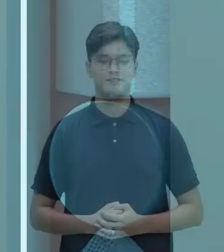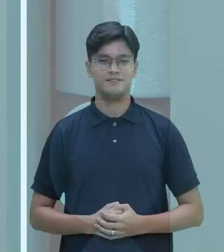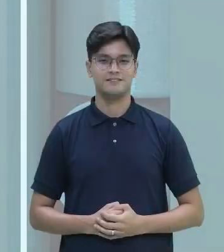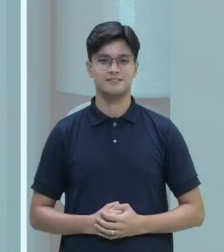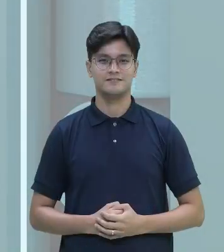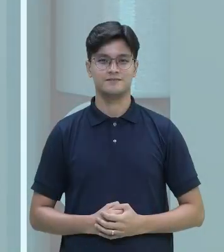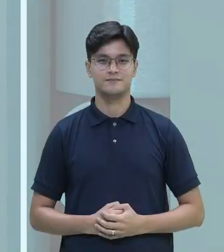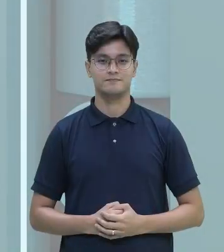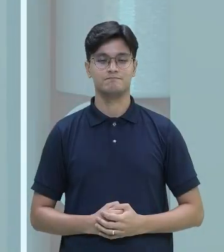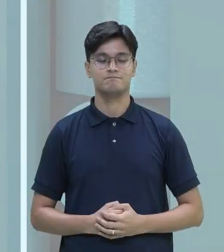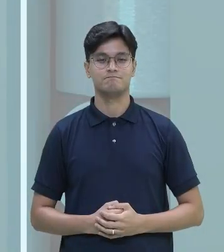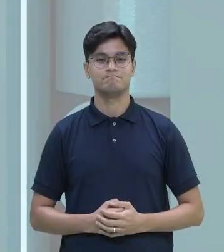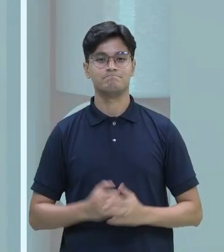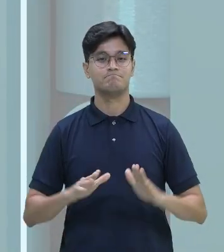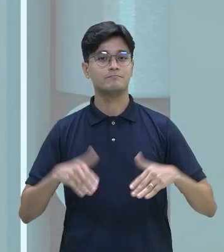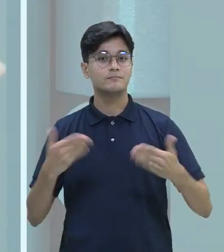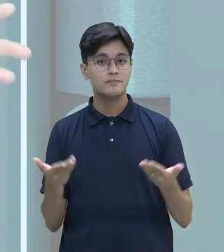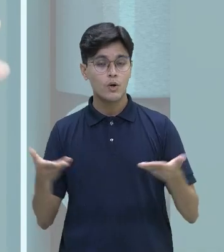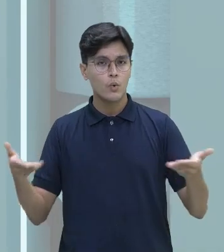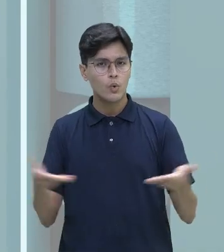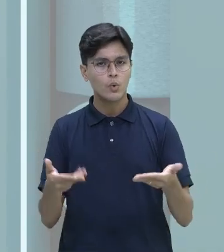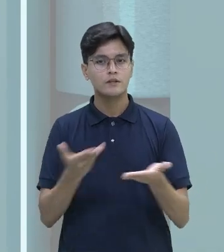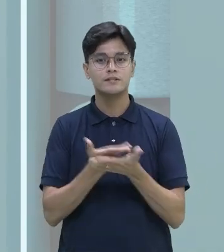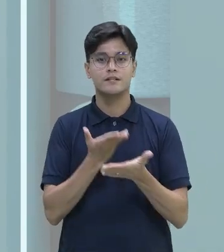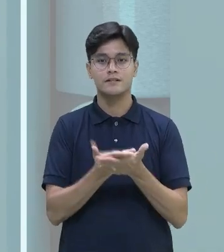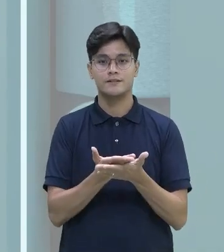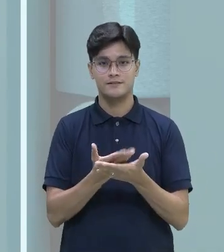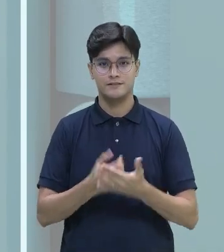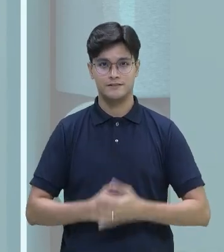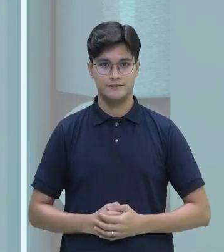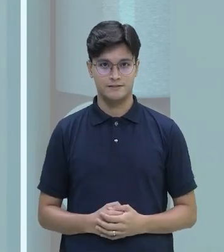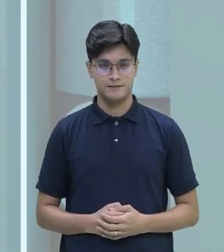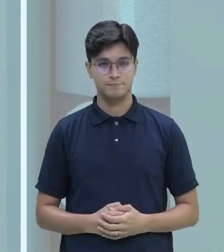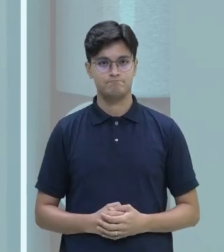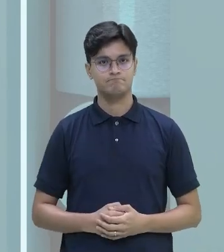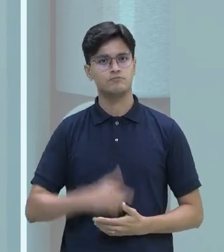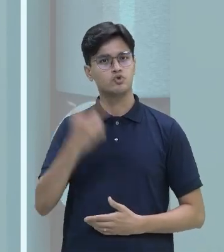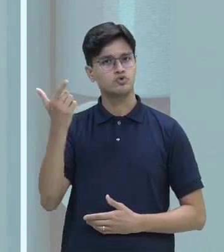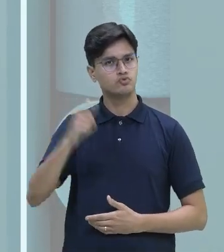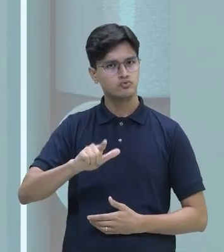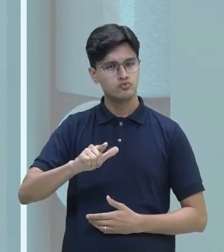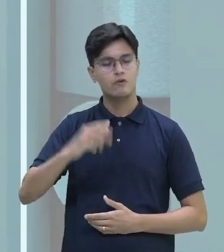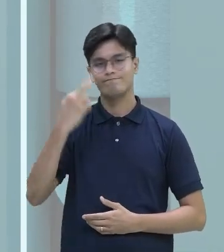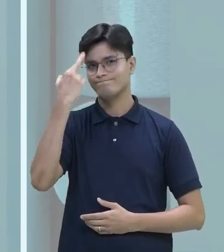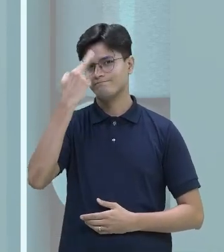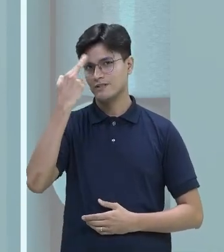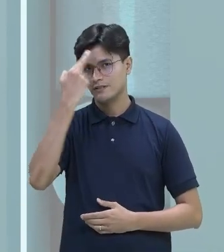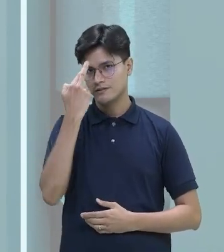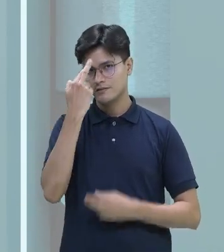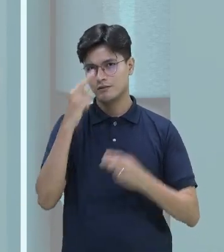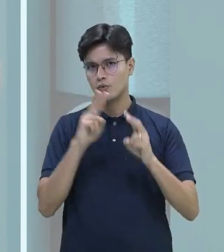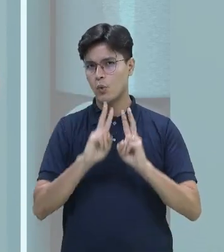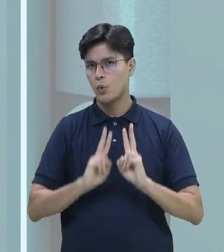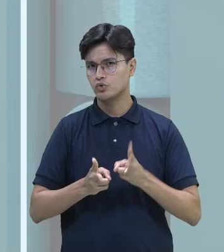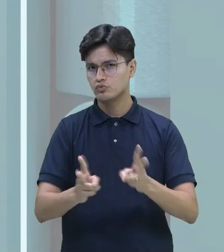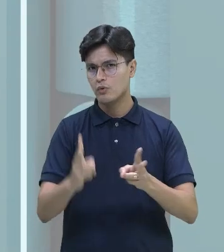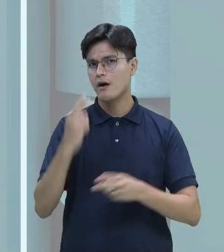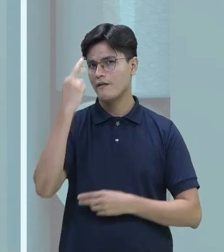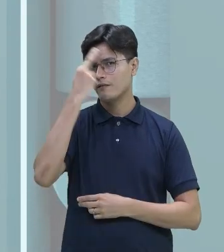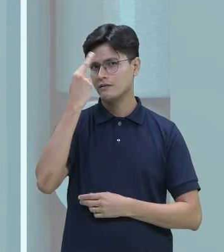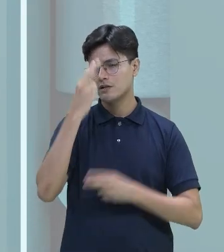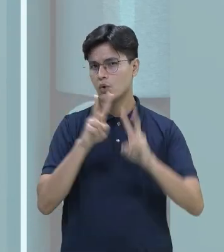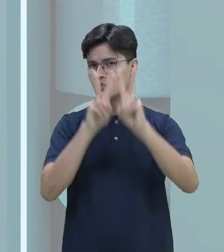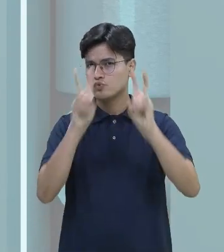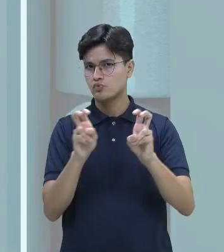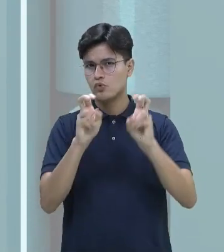Muito bem, então para esta aula, nós retomamos a nossa reflexão acerca aí dos